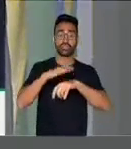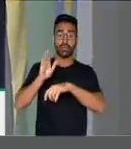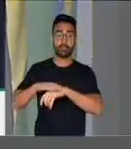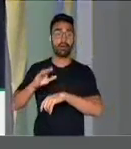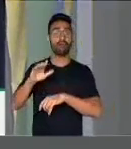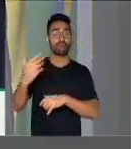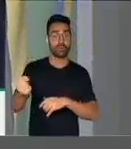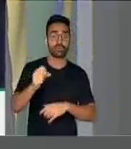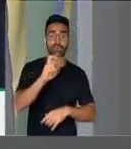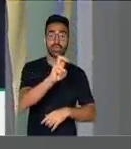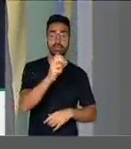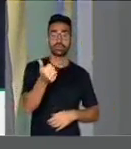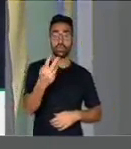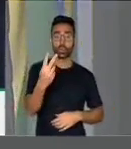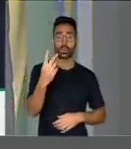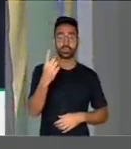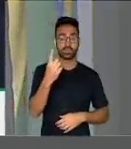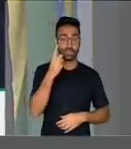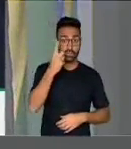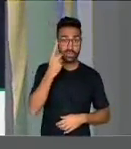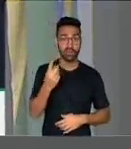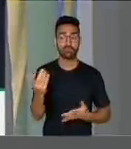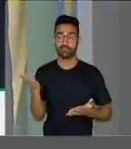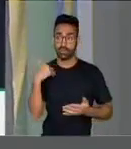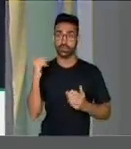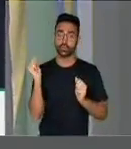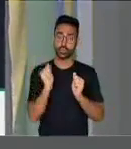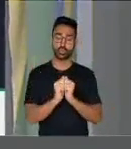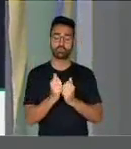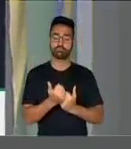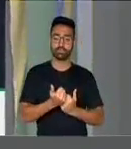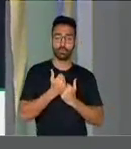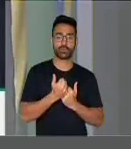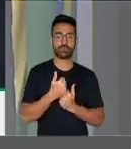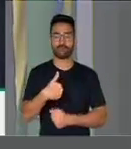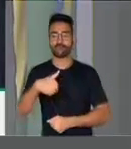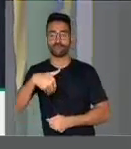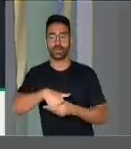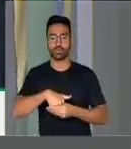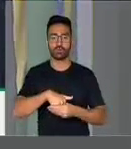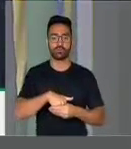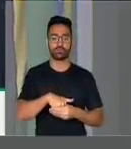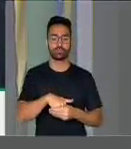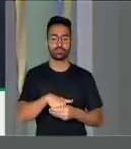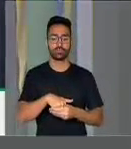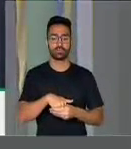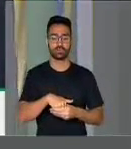os 512 deputados a virem comigo nesta votação